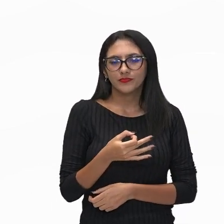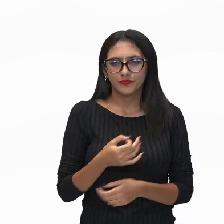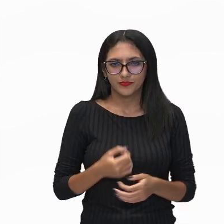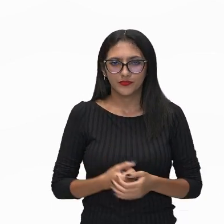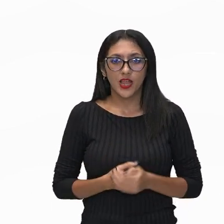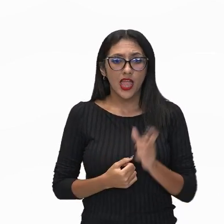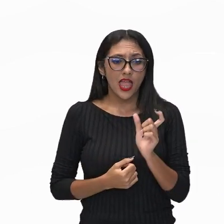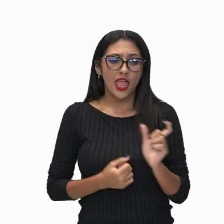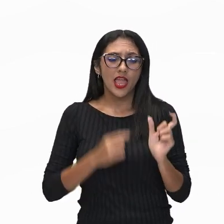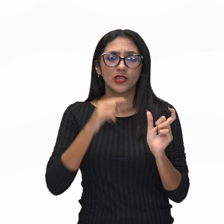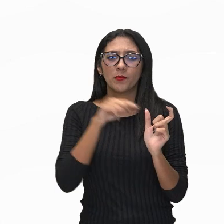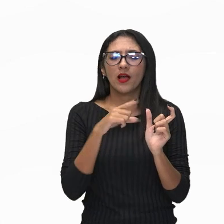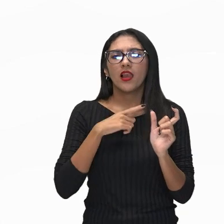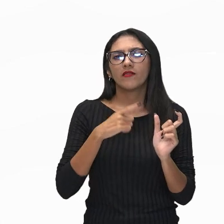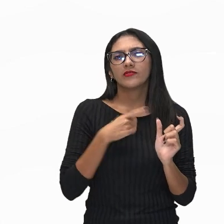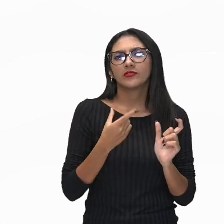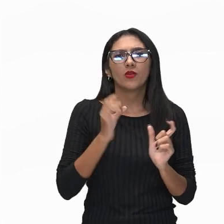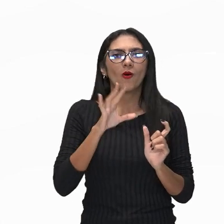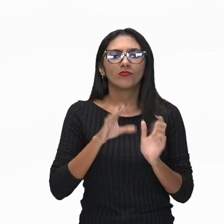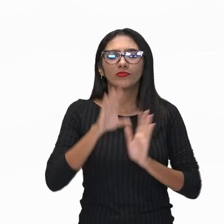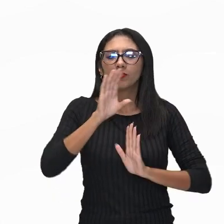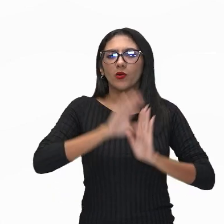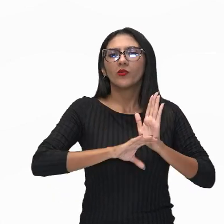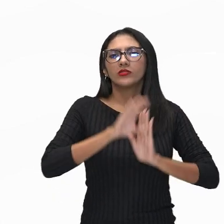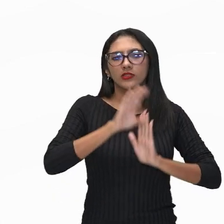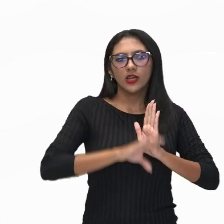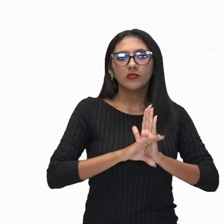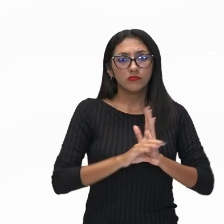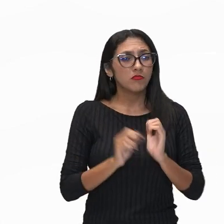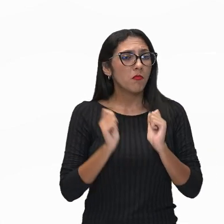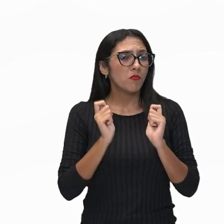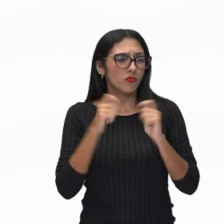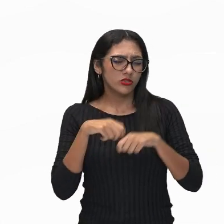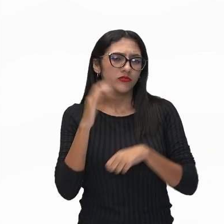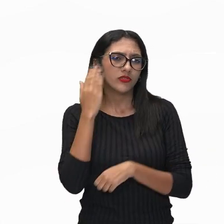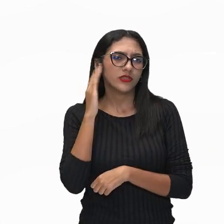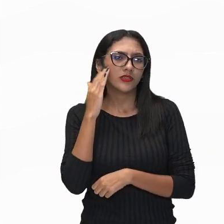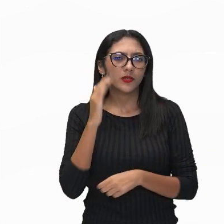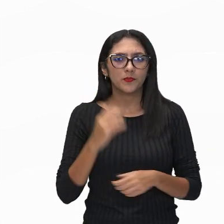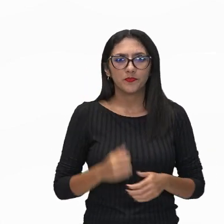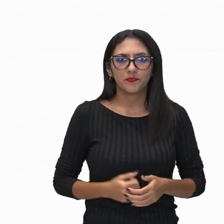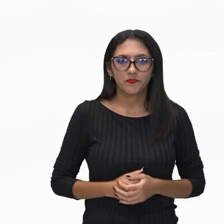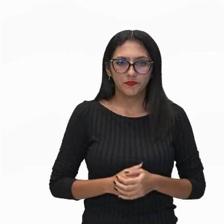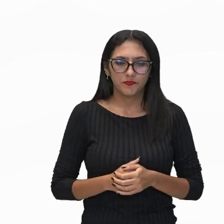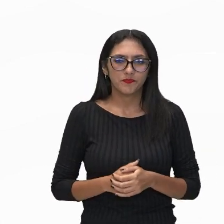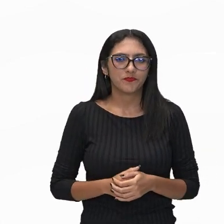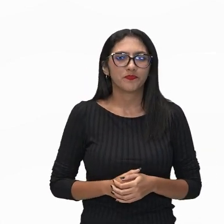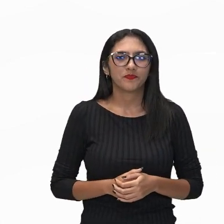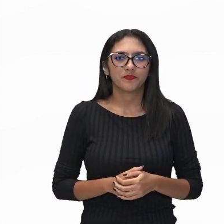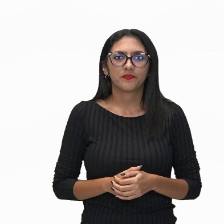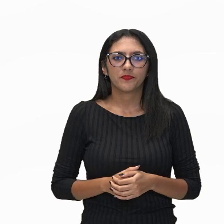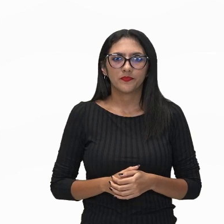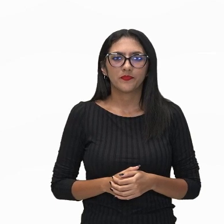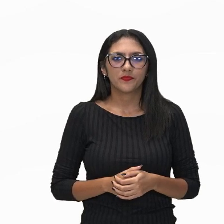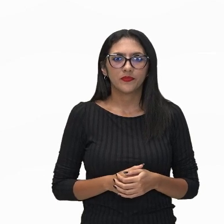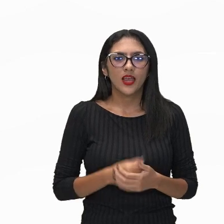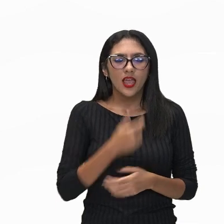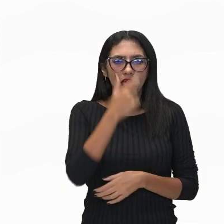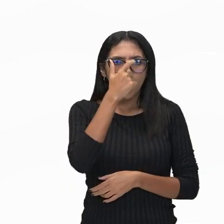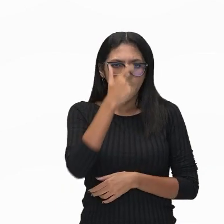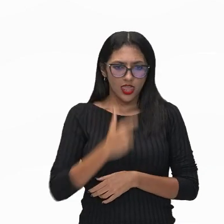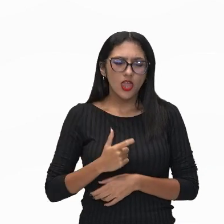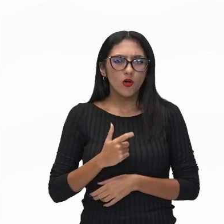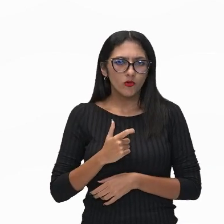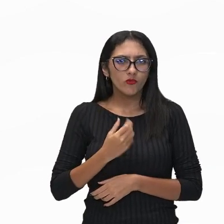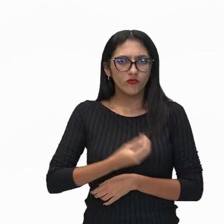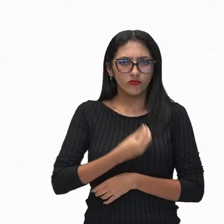de um conceito que pode ser entendido como eu sou porque